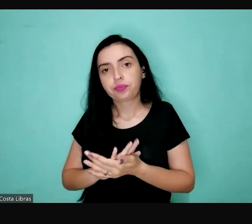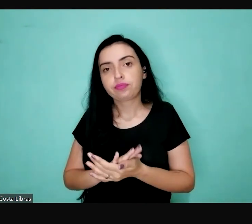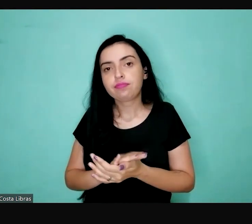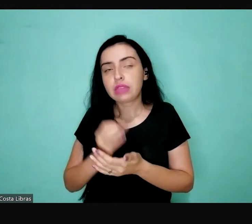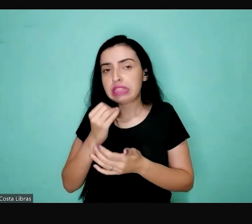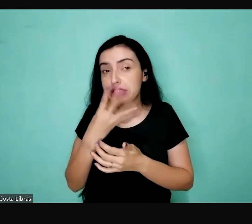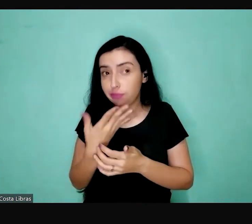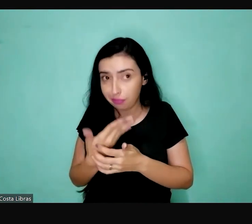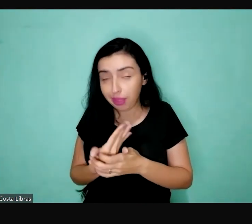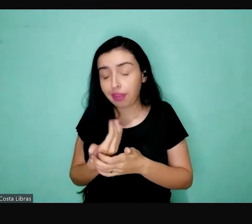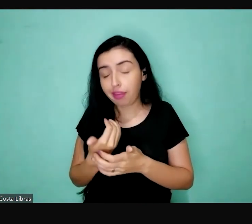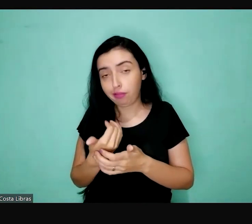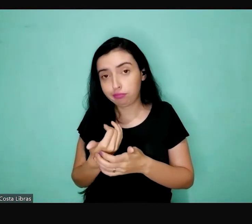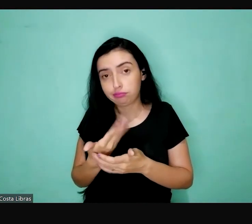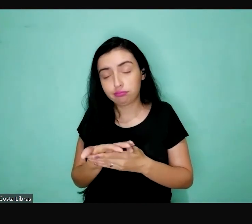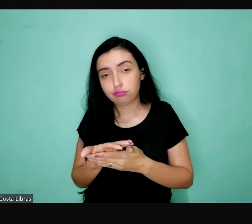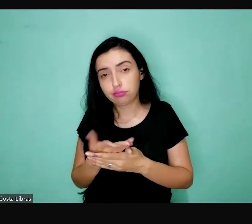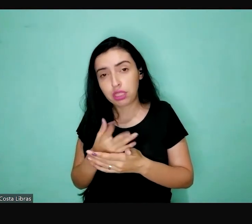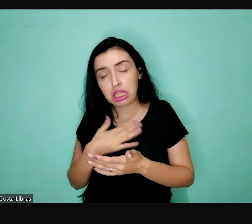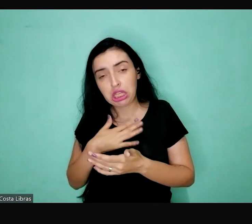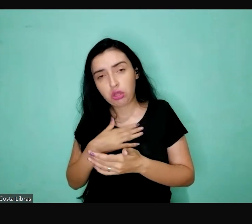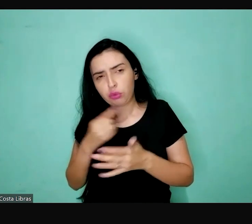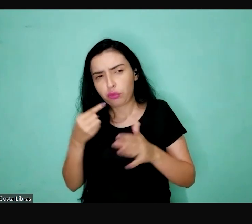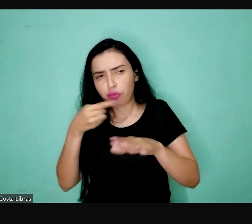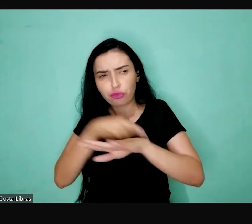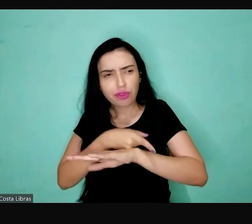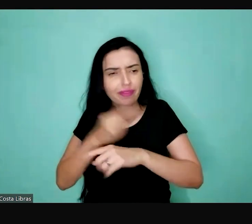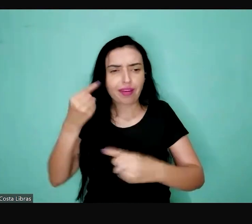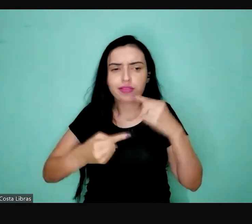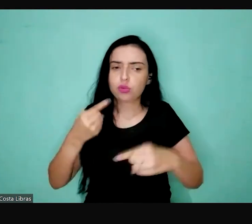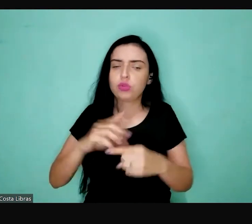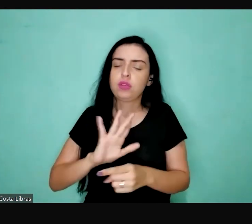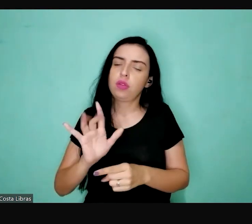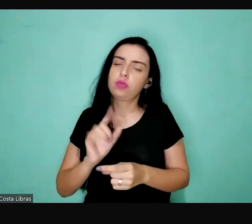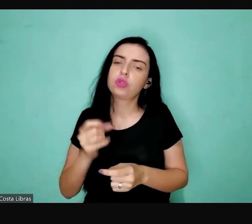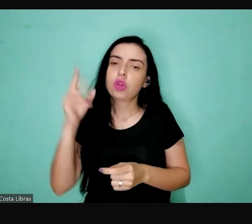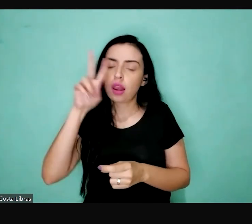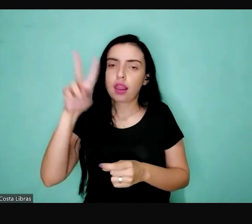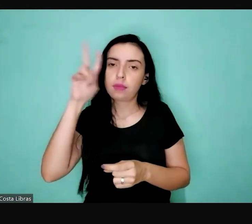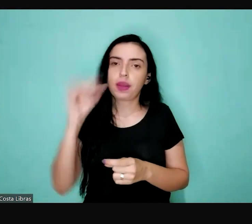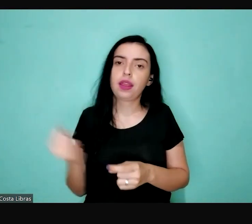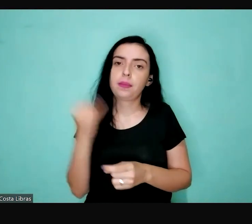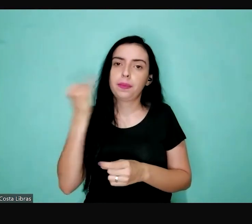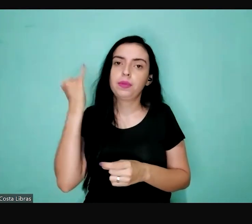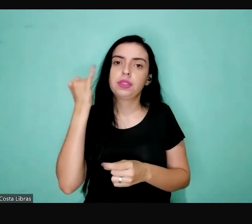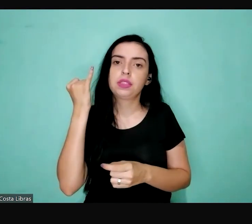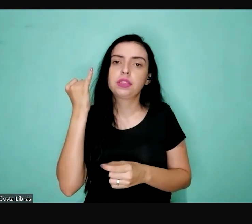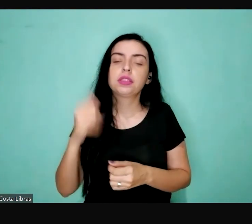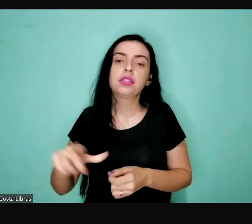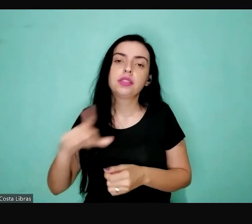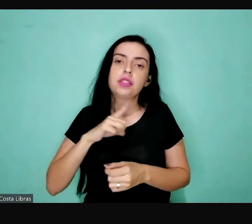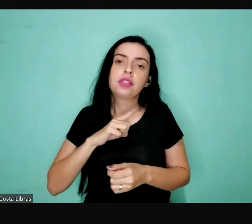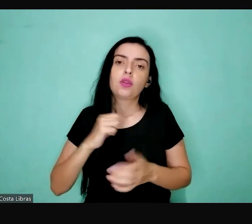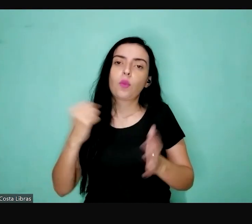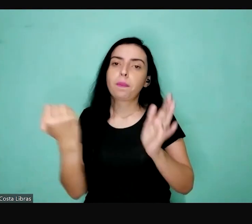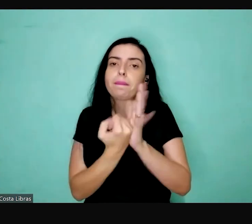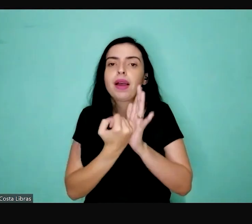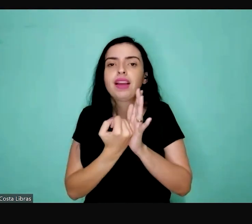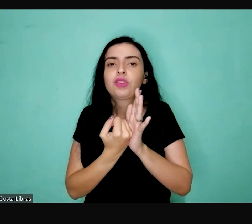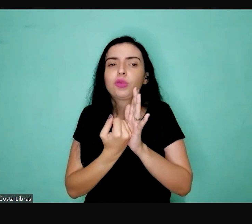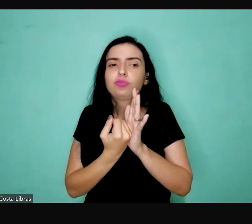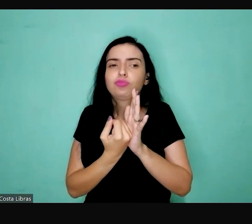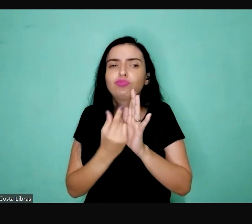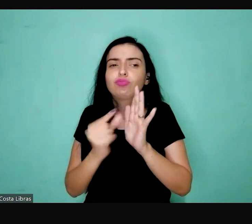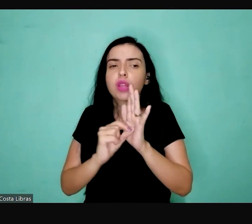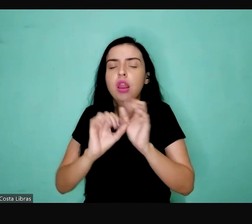né? Eu não vou entrar nessa discussão, eu só vou lembrar a importância de ter um marco minimamente